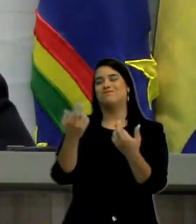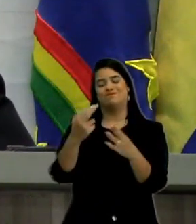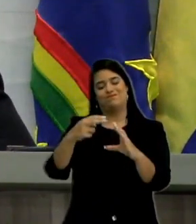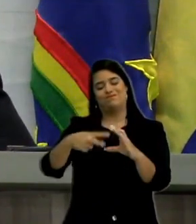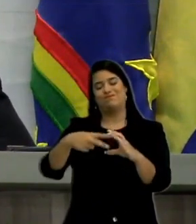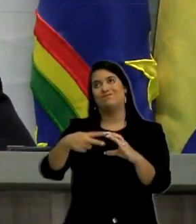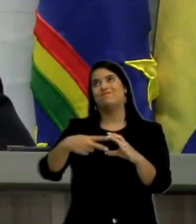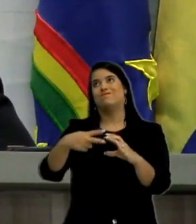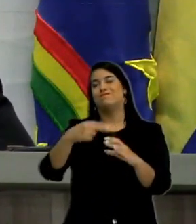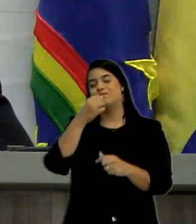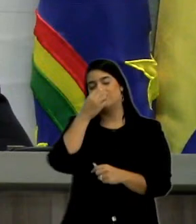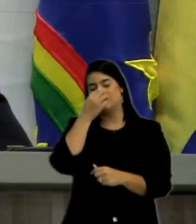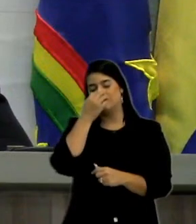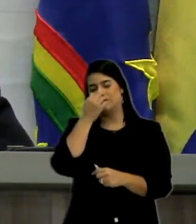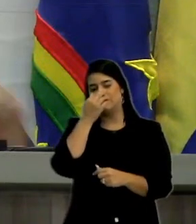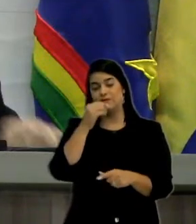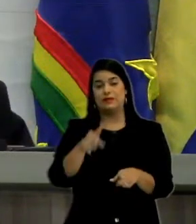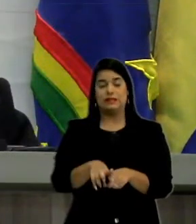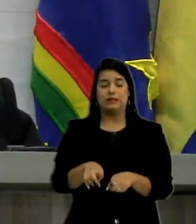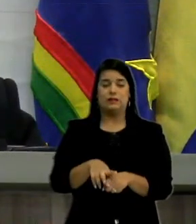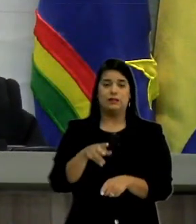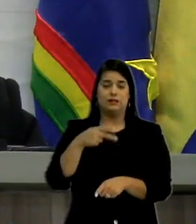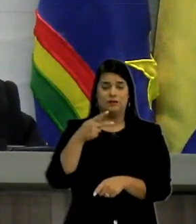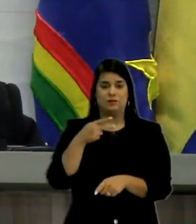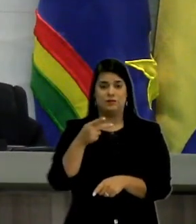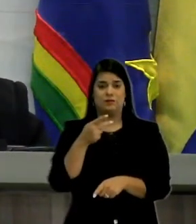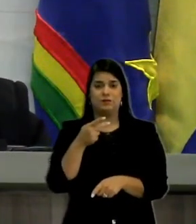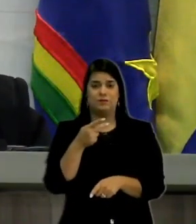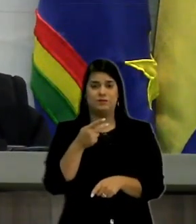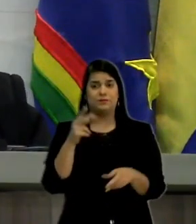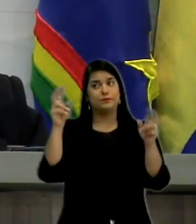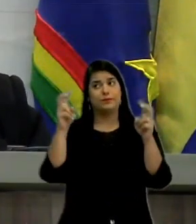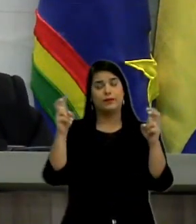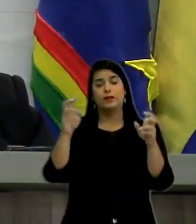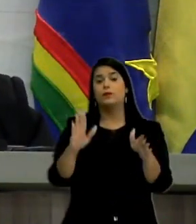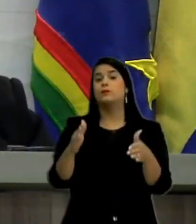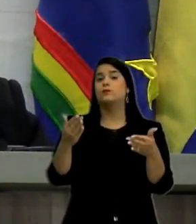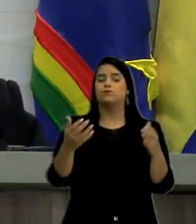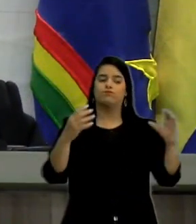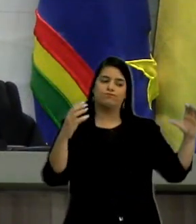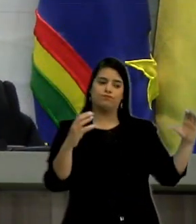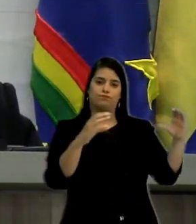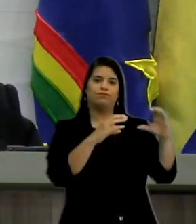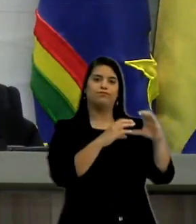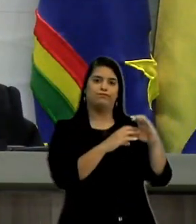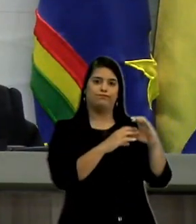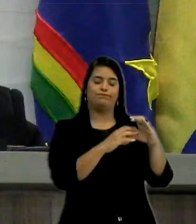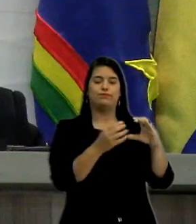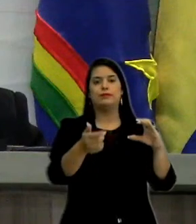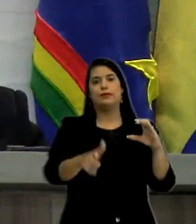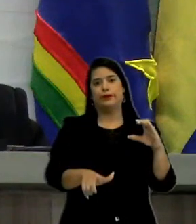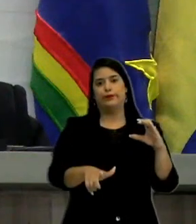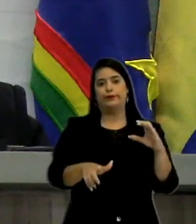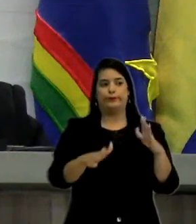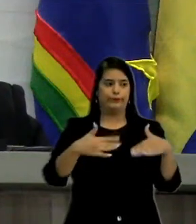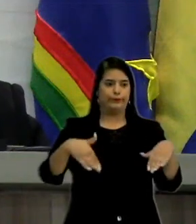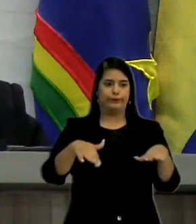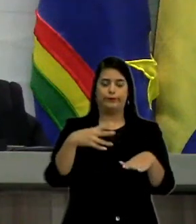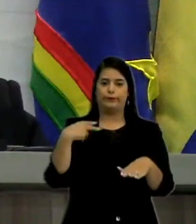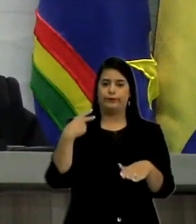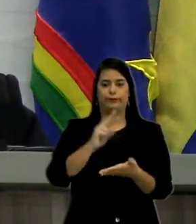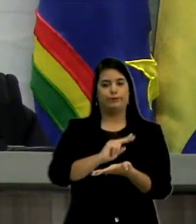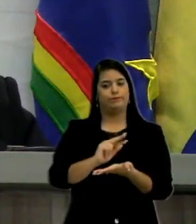Legislativa, e também falar sobre a Compesa, que eu acredito que vai ser praticamente, novamente, todos os vereadores,